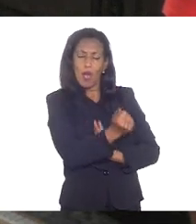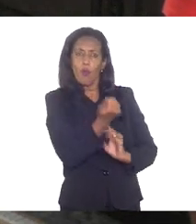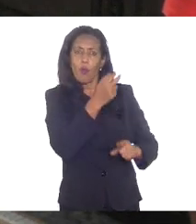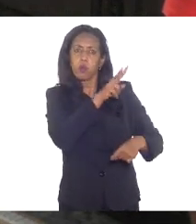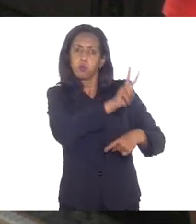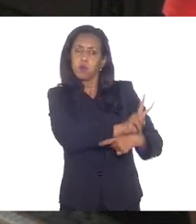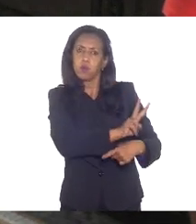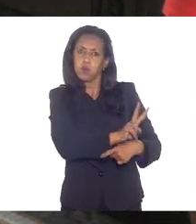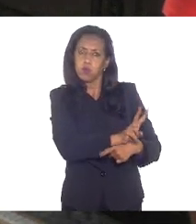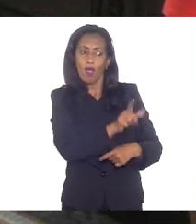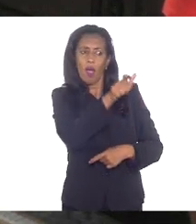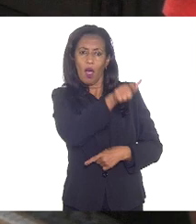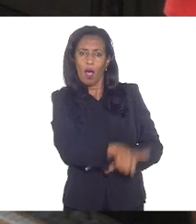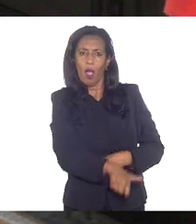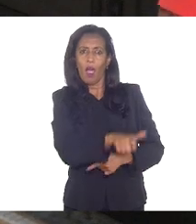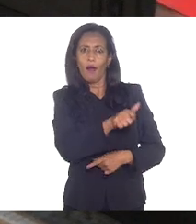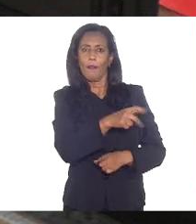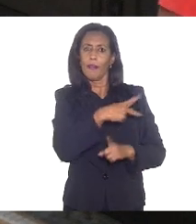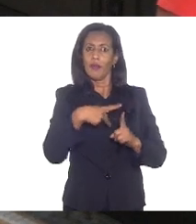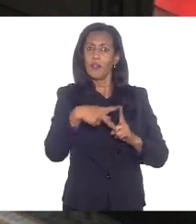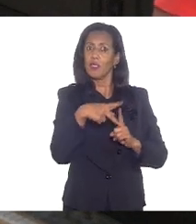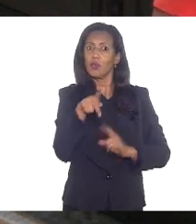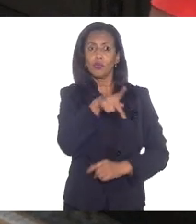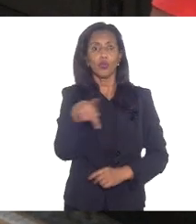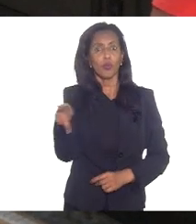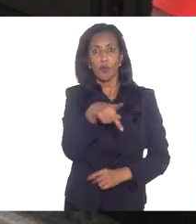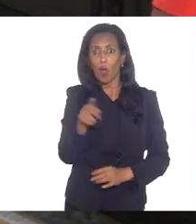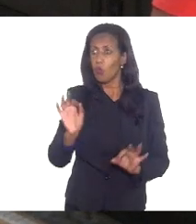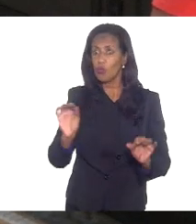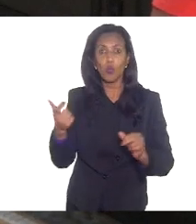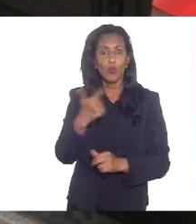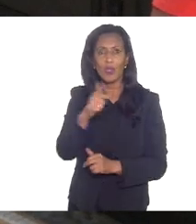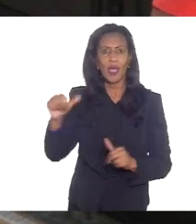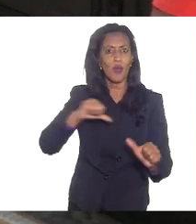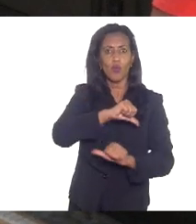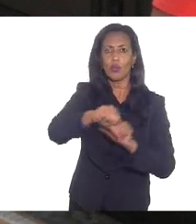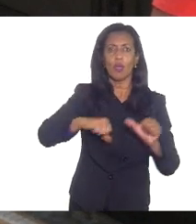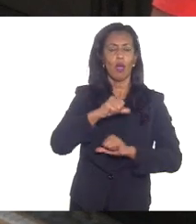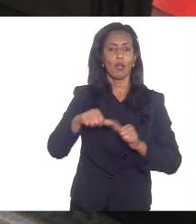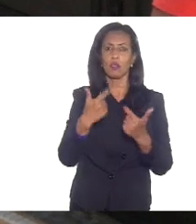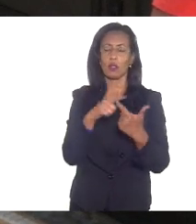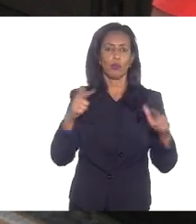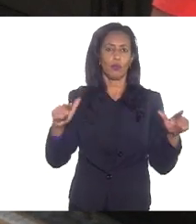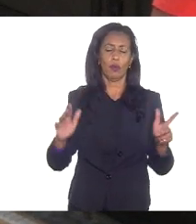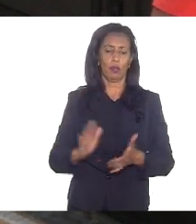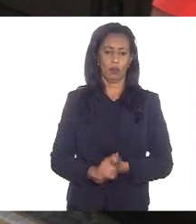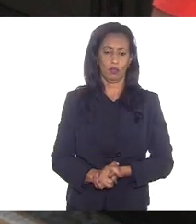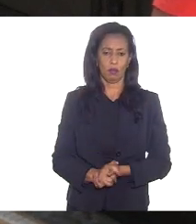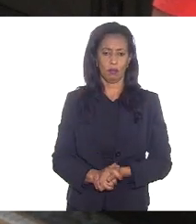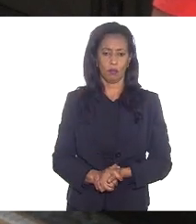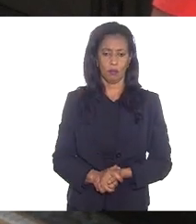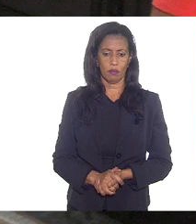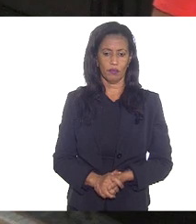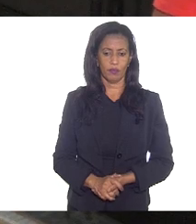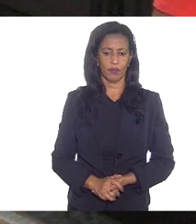atuais condições previdenciárias dos professores. Não é mudança nenhuma. Mas eles continuam servidores